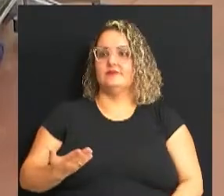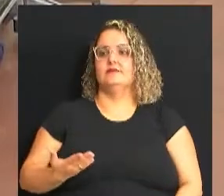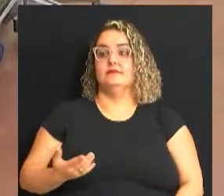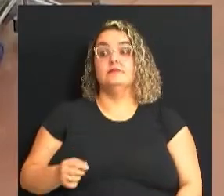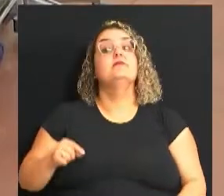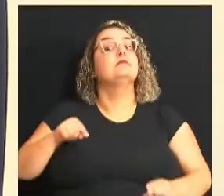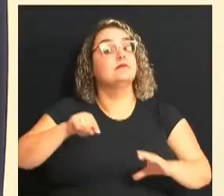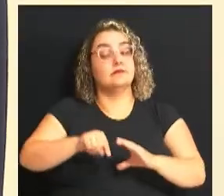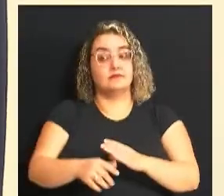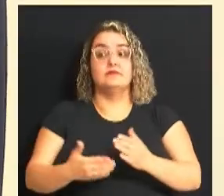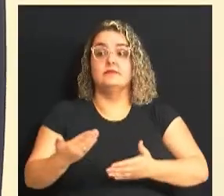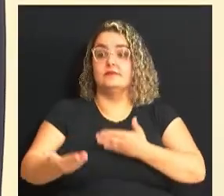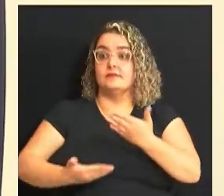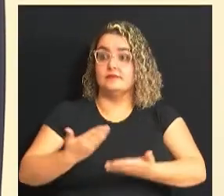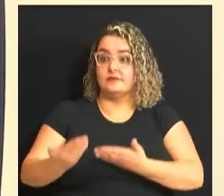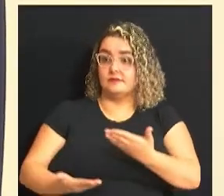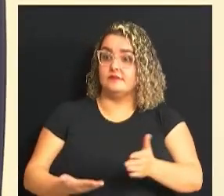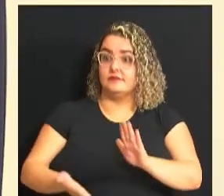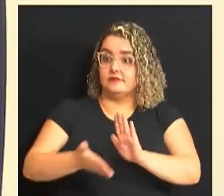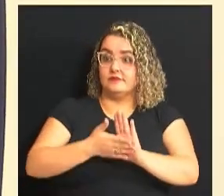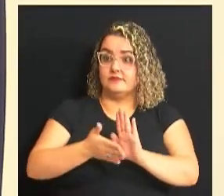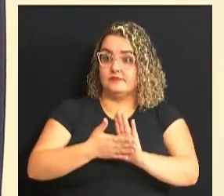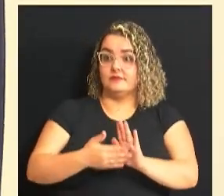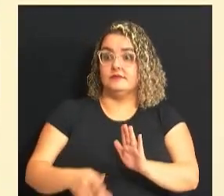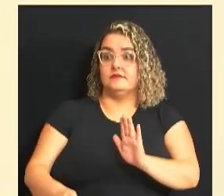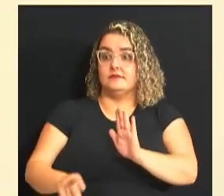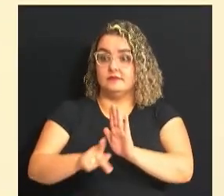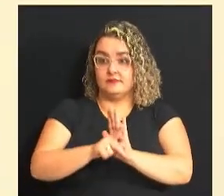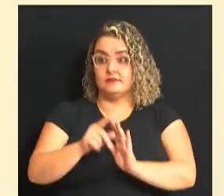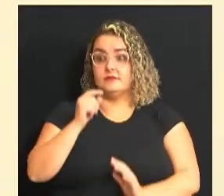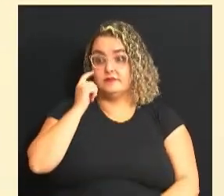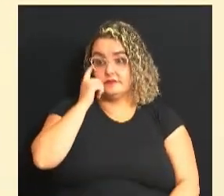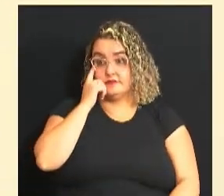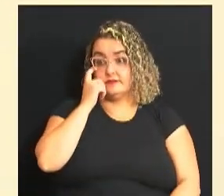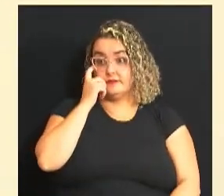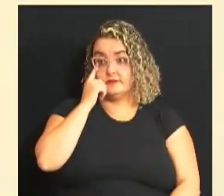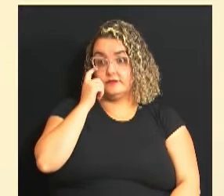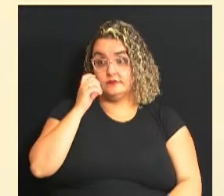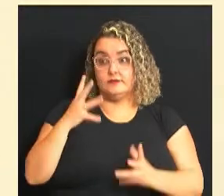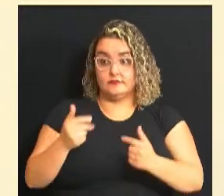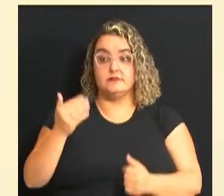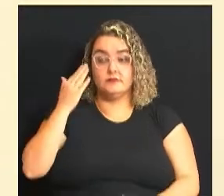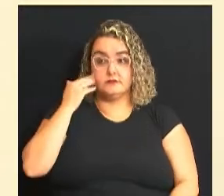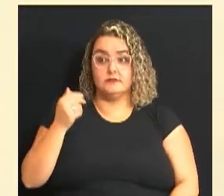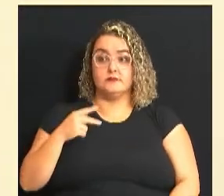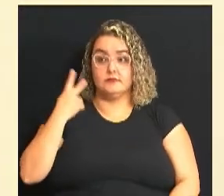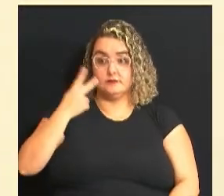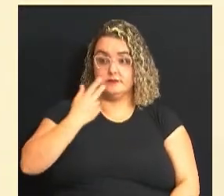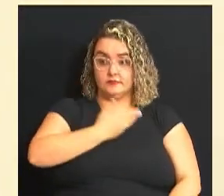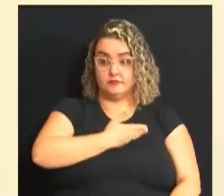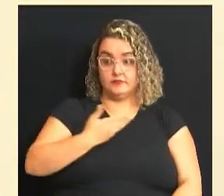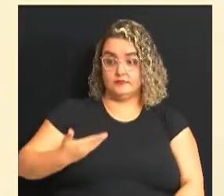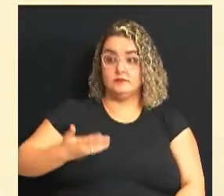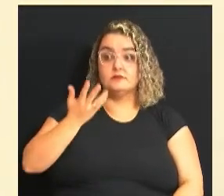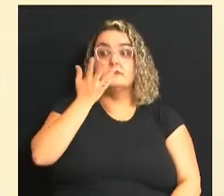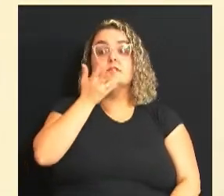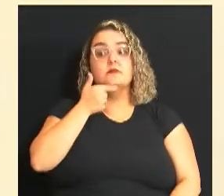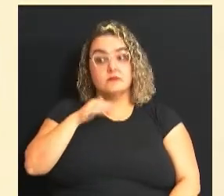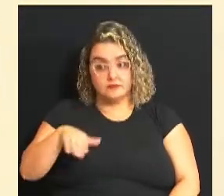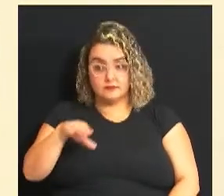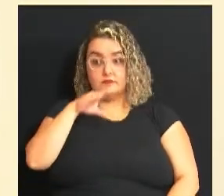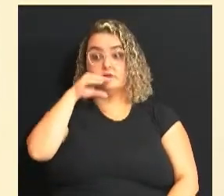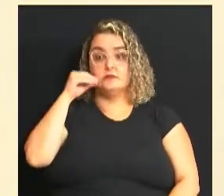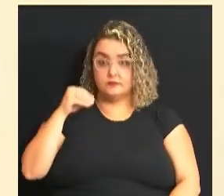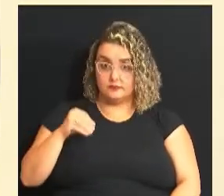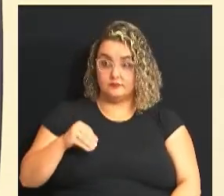avanço tratarmos dessa proposta de lei. Como todos sabem, a política pública para criança e adolescente deve e